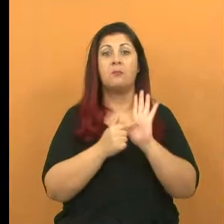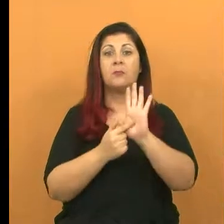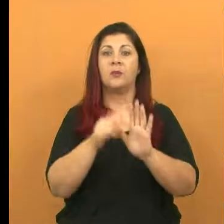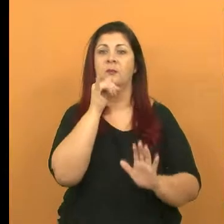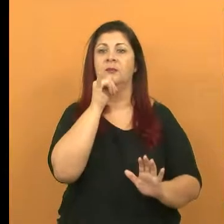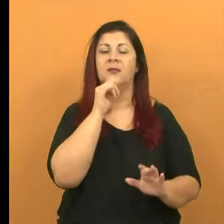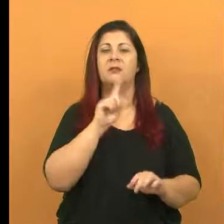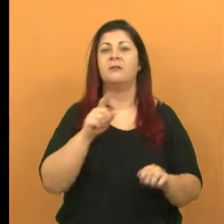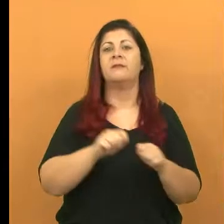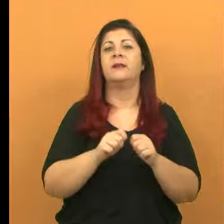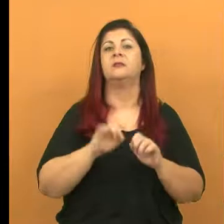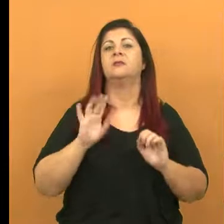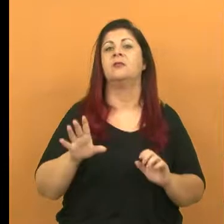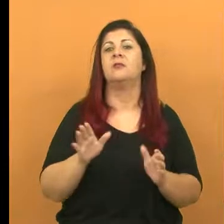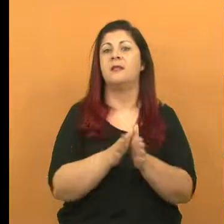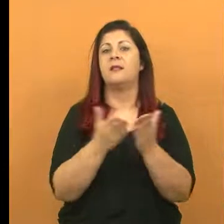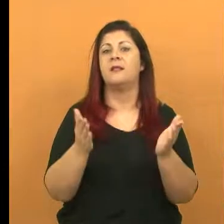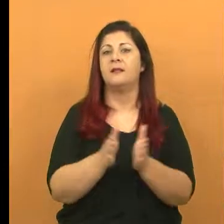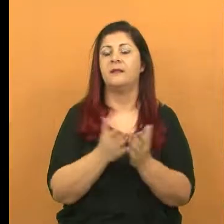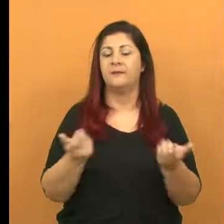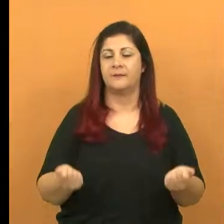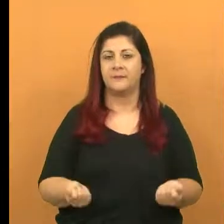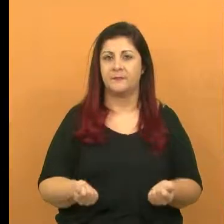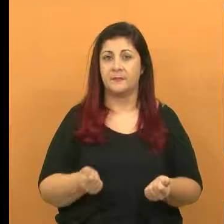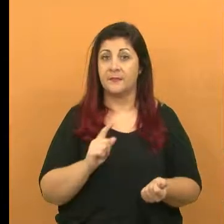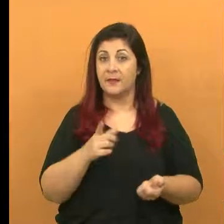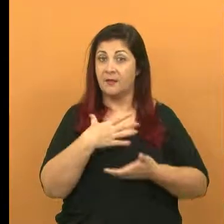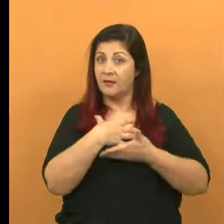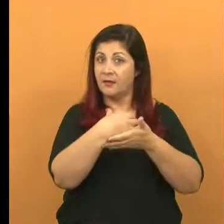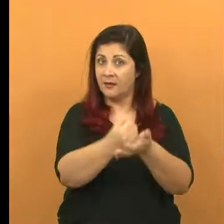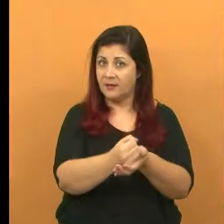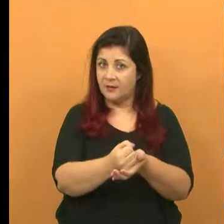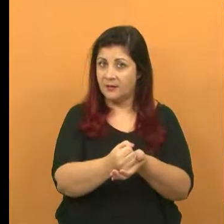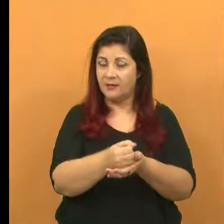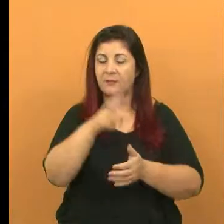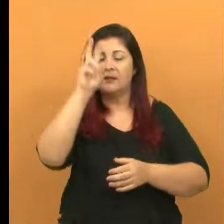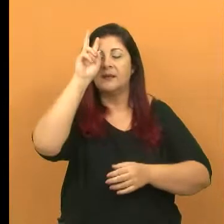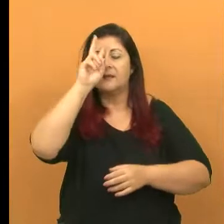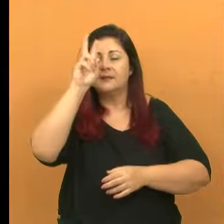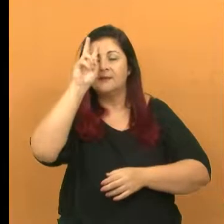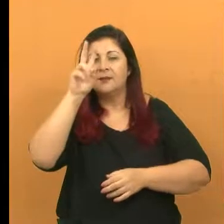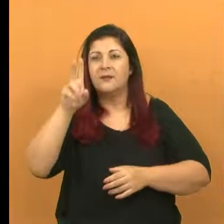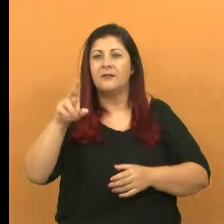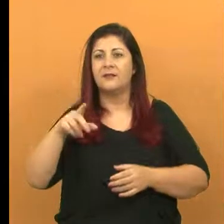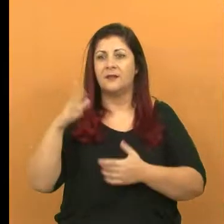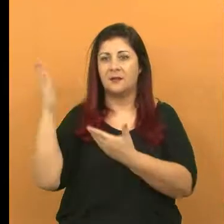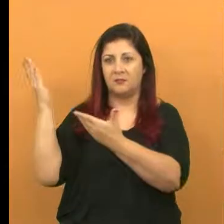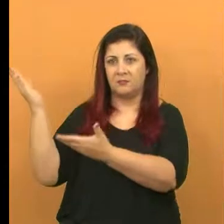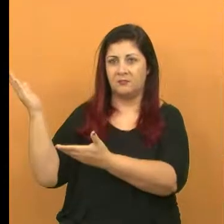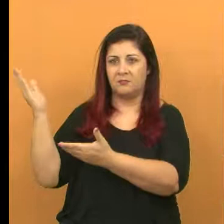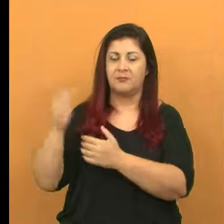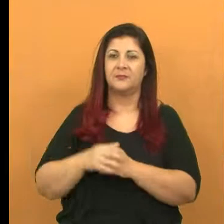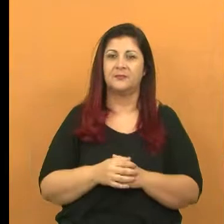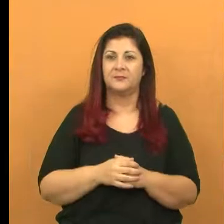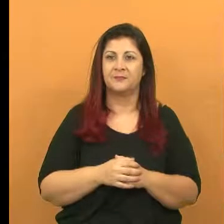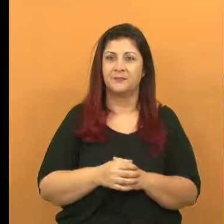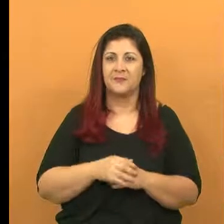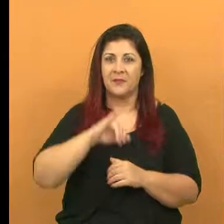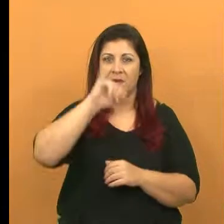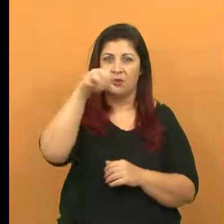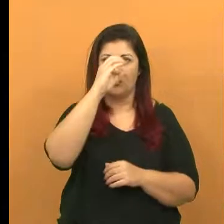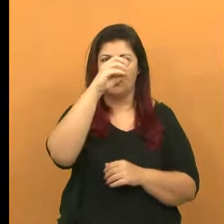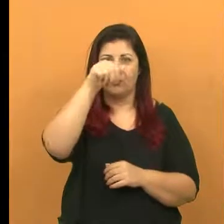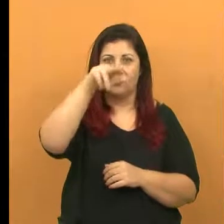de livros. Eles vão levar a história. Aqui nós temos a Joana Aranha, ela contando história